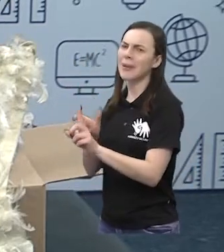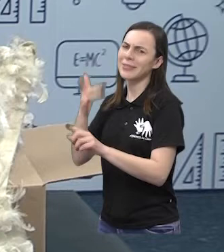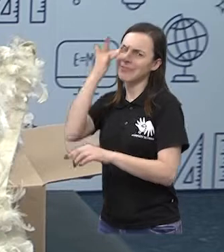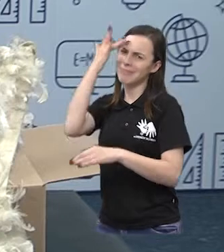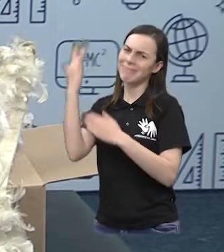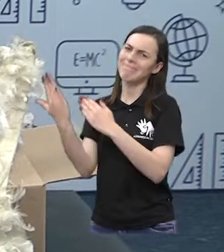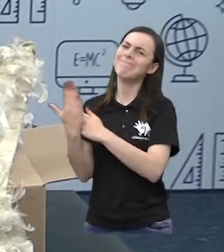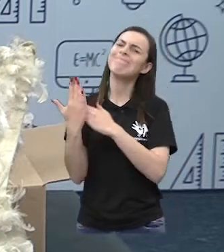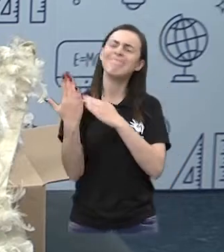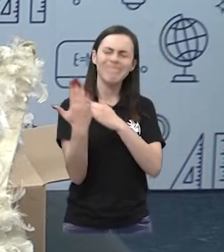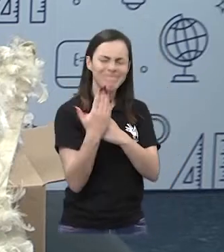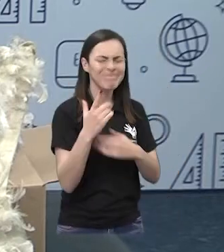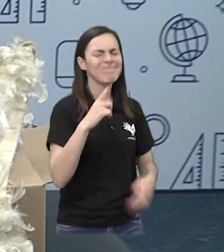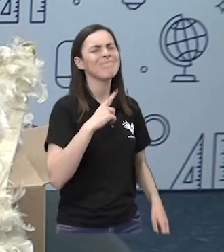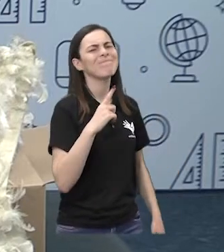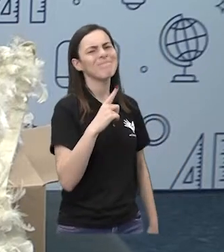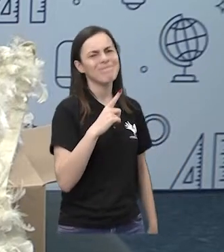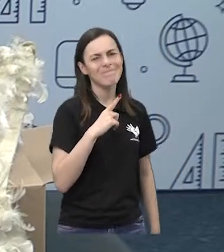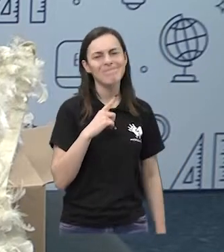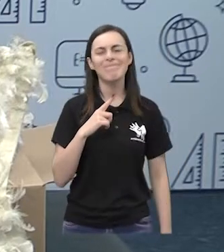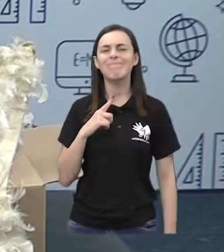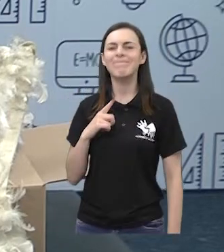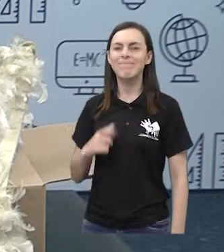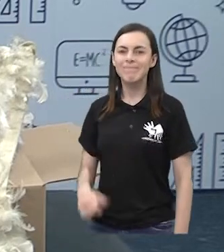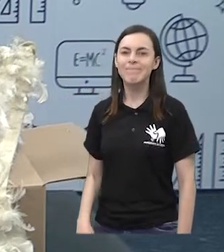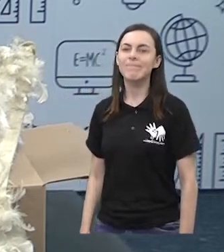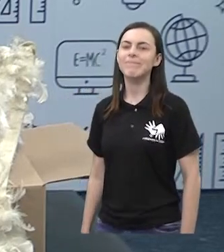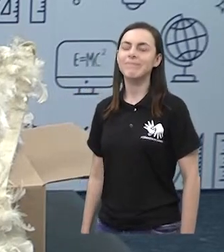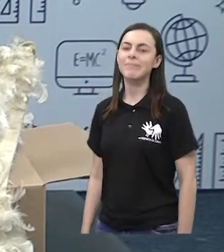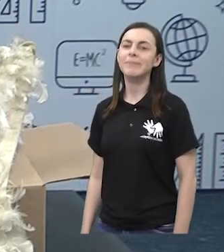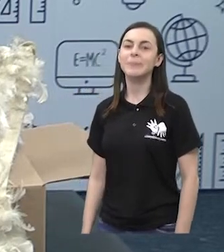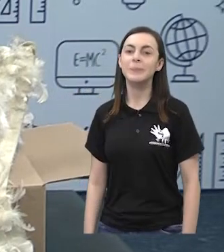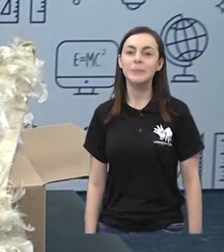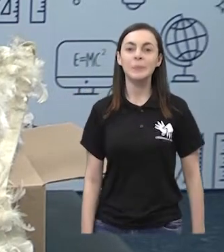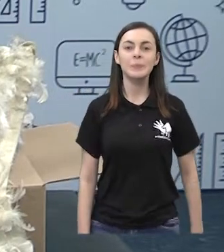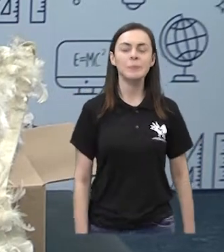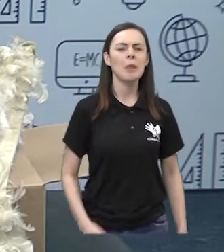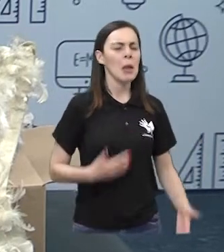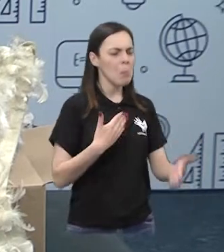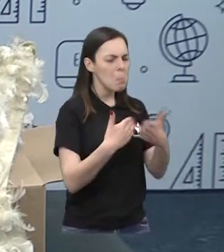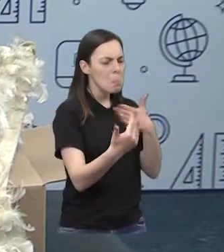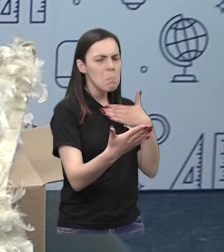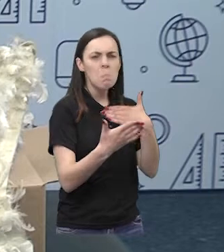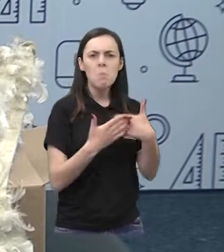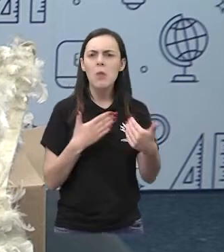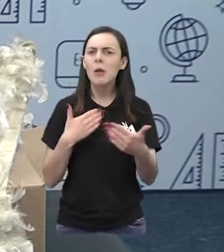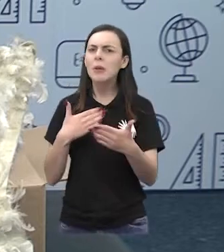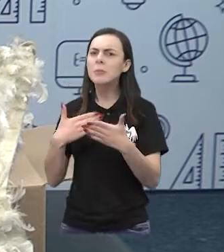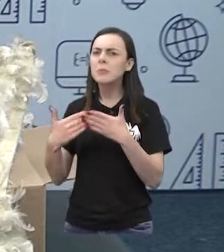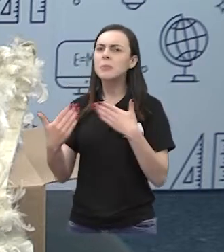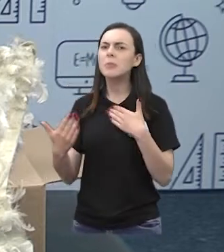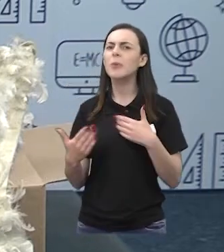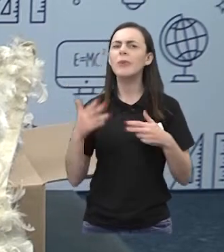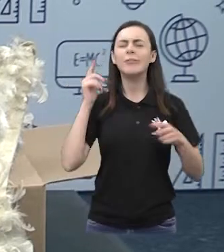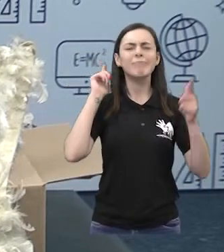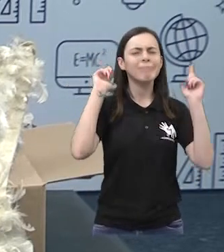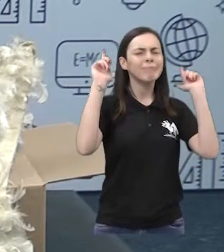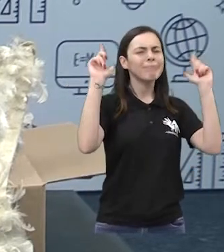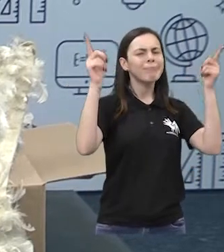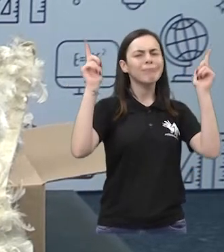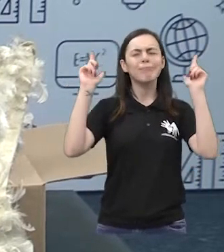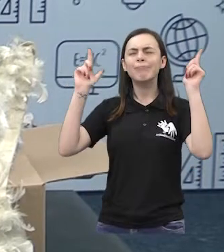alguém que S corre corre seja qual for